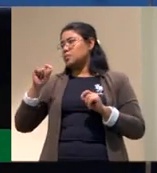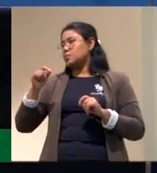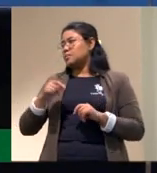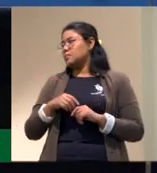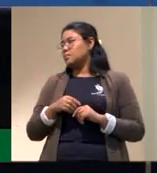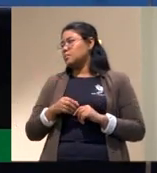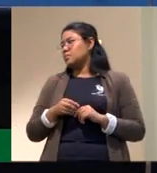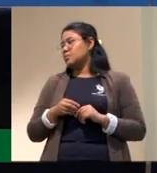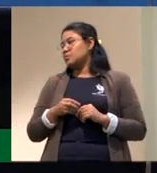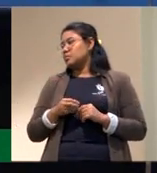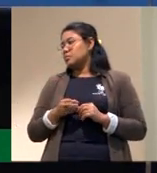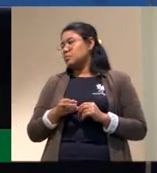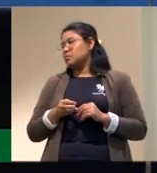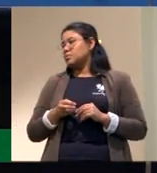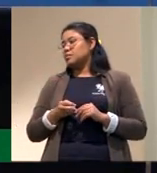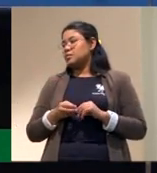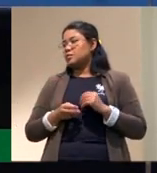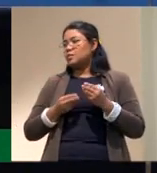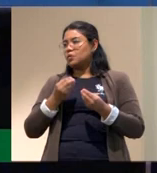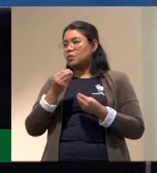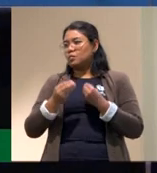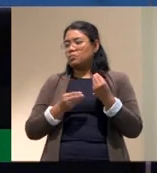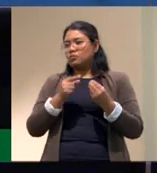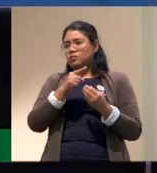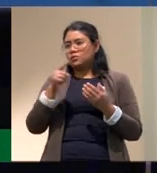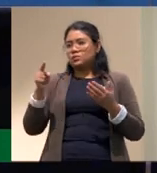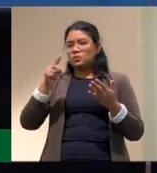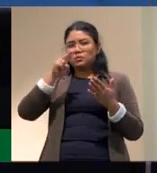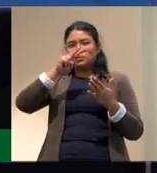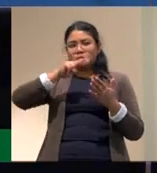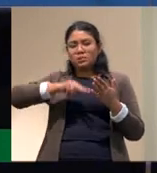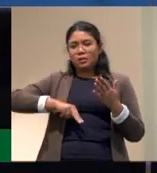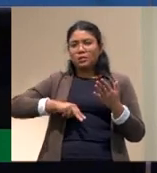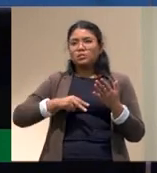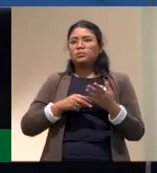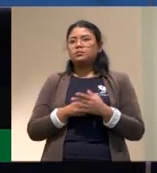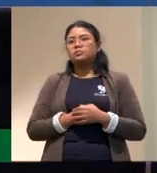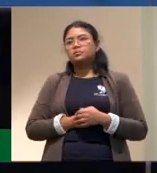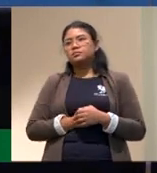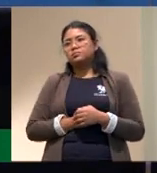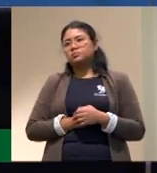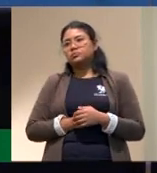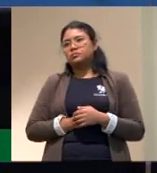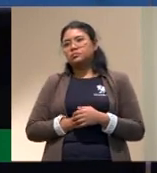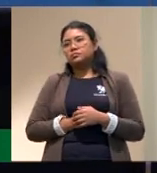como vocês estão lendo aquilo que eu estou tentando reafirmar.